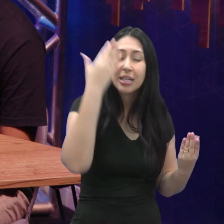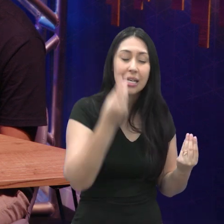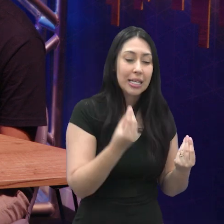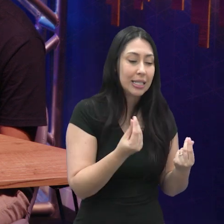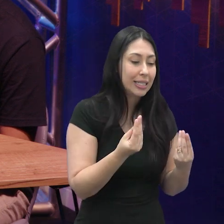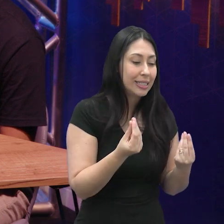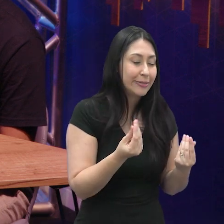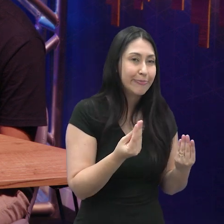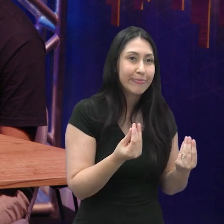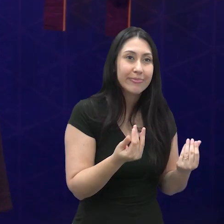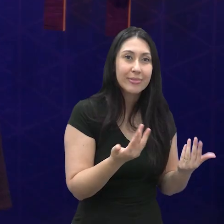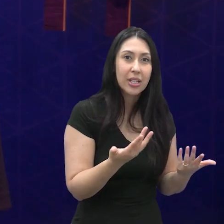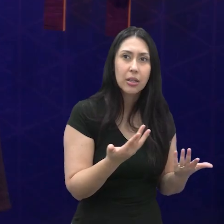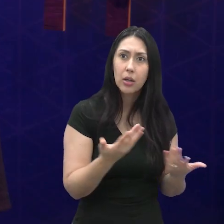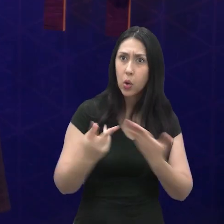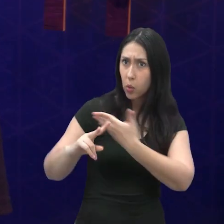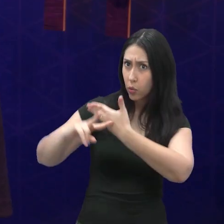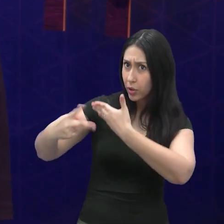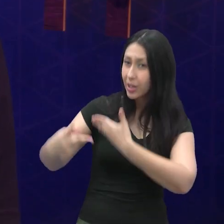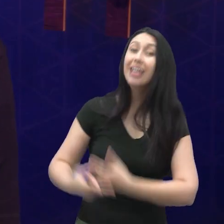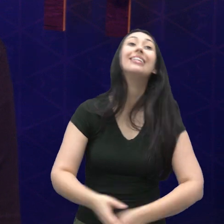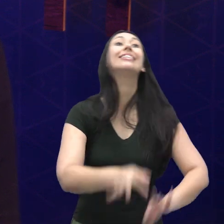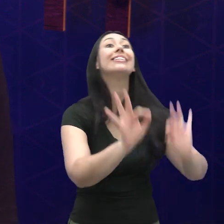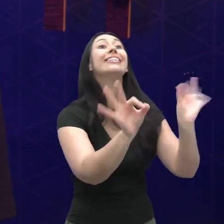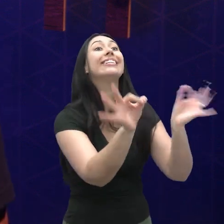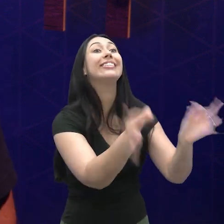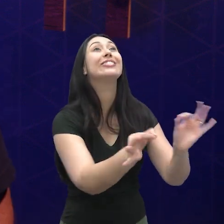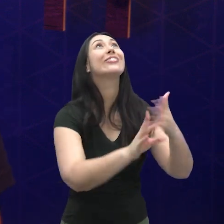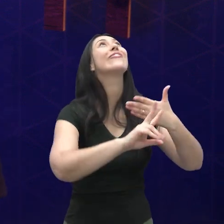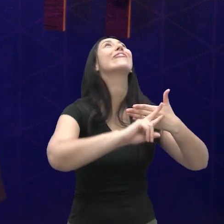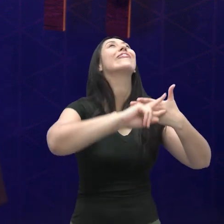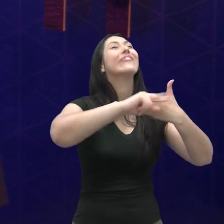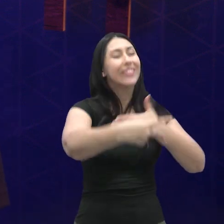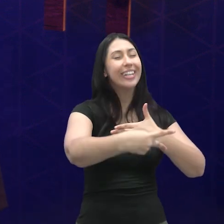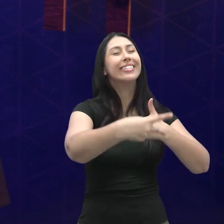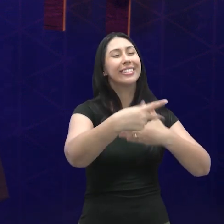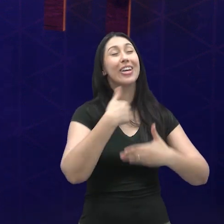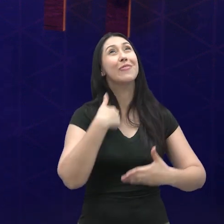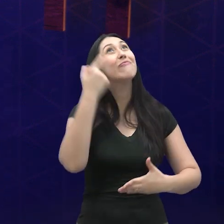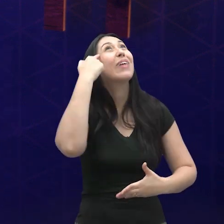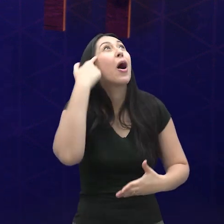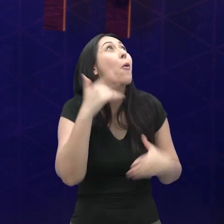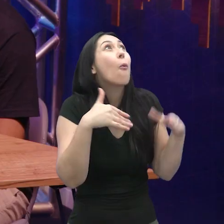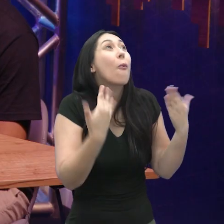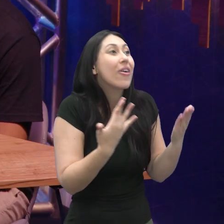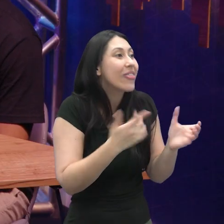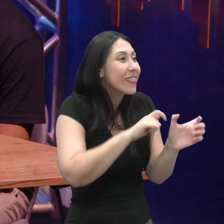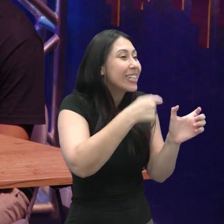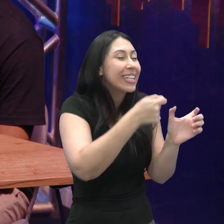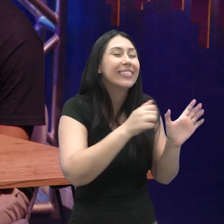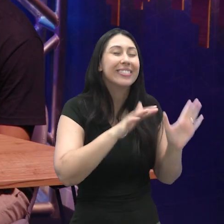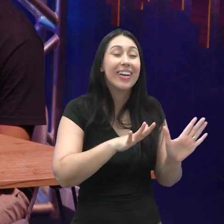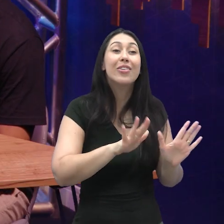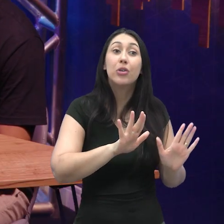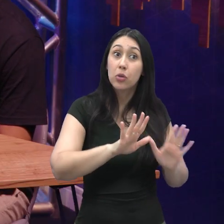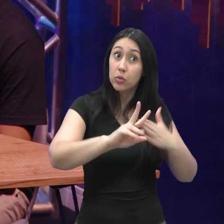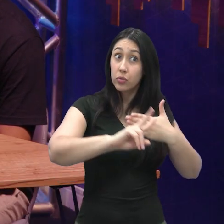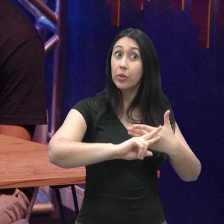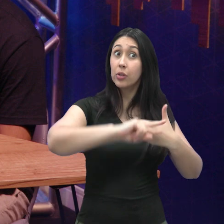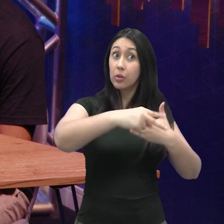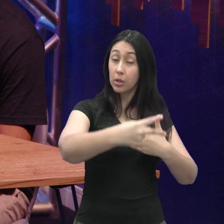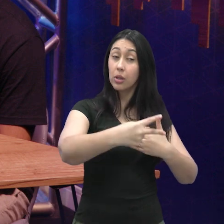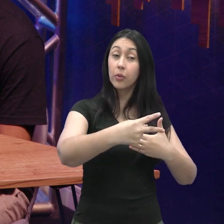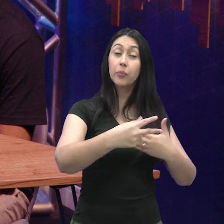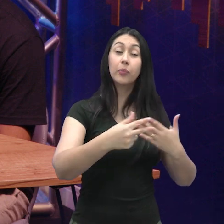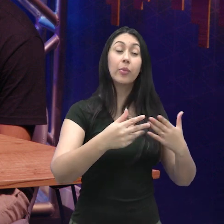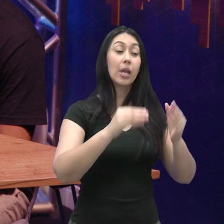você faz algo, tem um efeito colateral. Um efeito colateral, era exatamente essa palavra que eu estava procurando. Tem um efeito colateral, que na